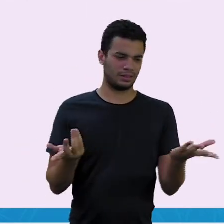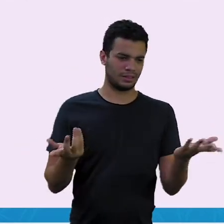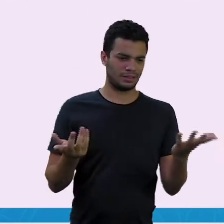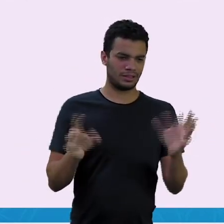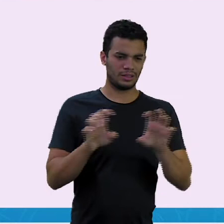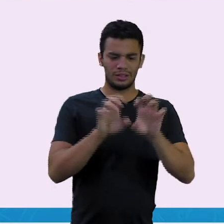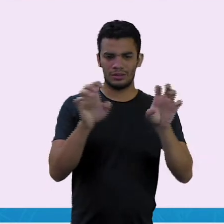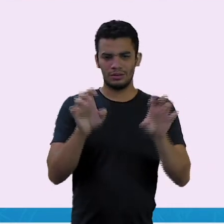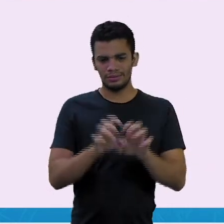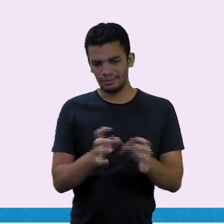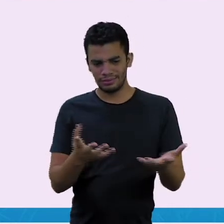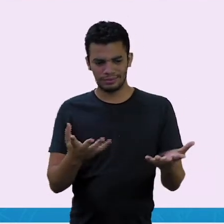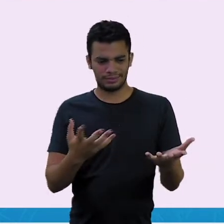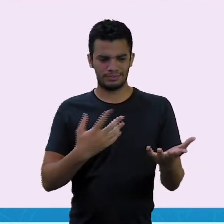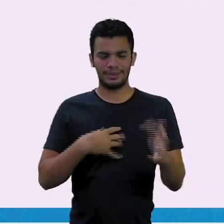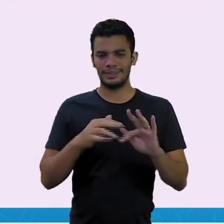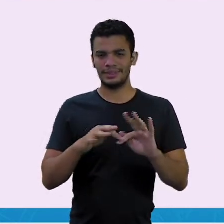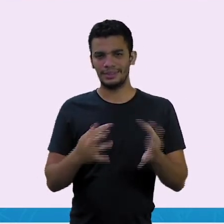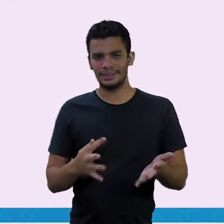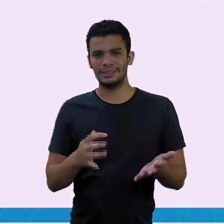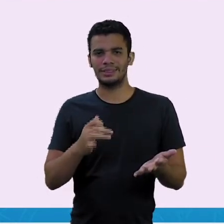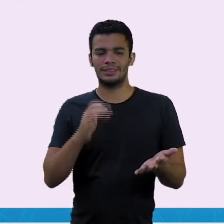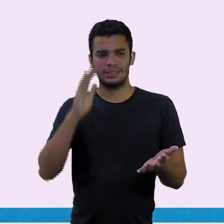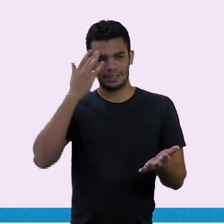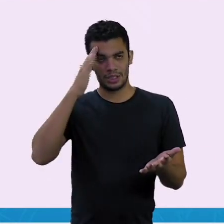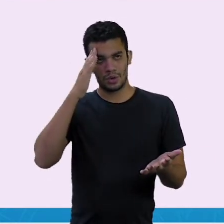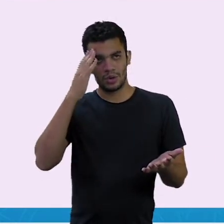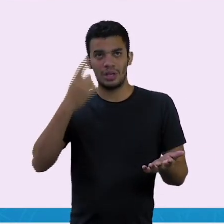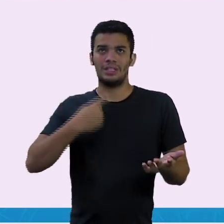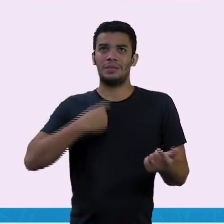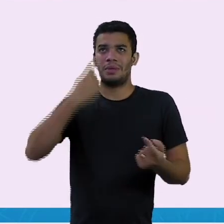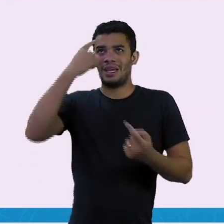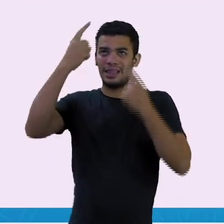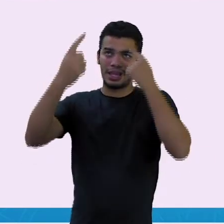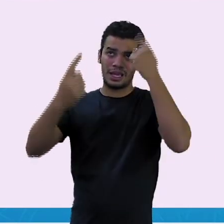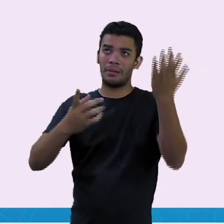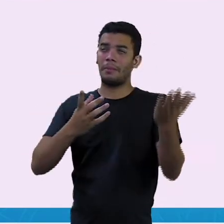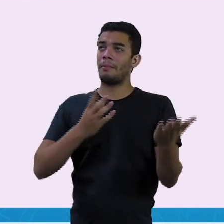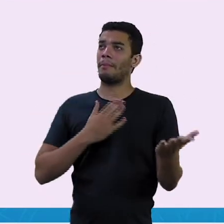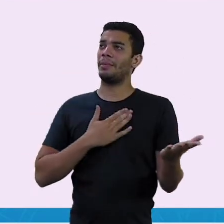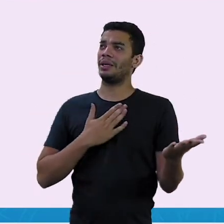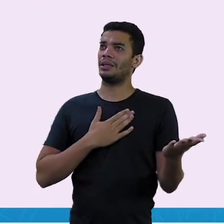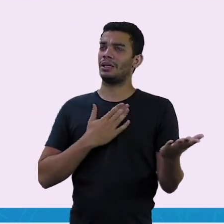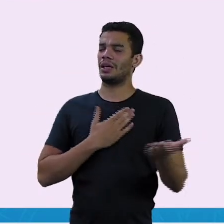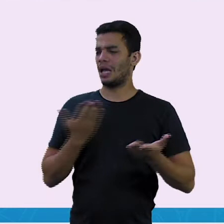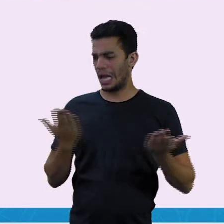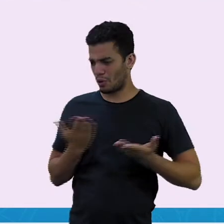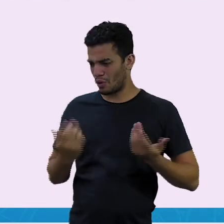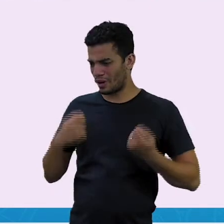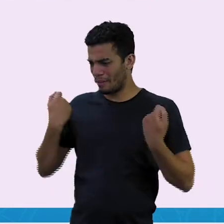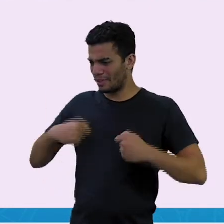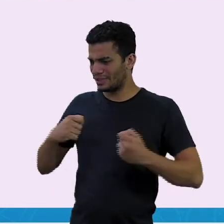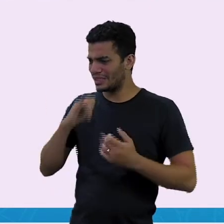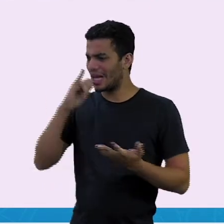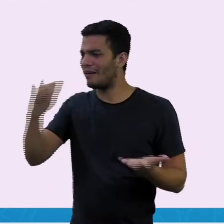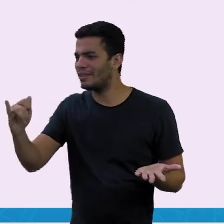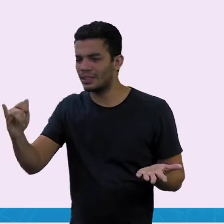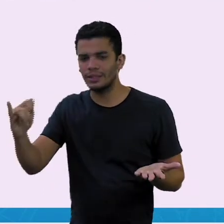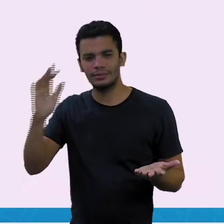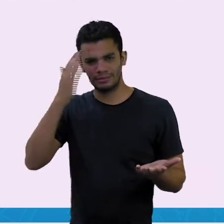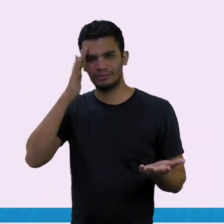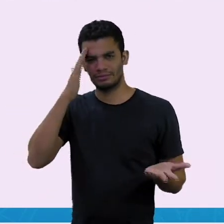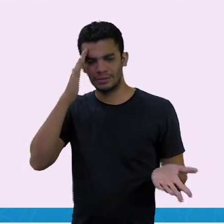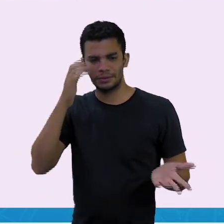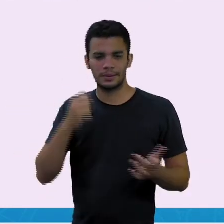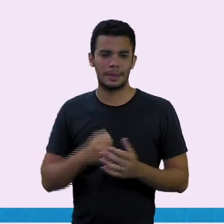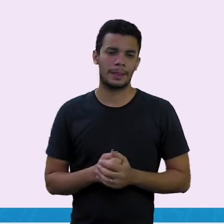fim. Geralmente eu digo ali o meu recado, o meu assunto principal e pronto. O bilhete, ele sempre é